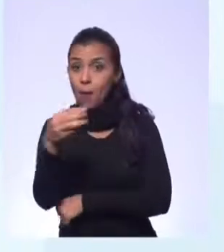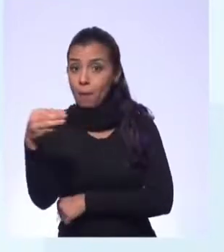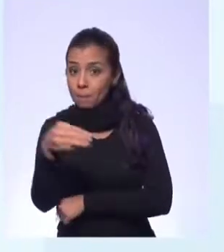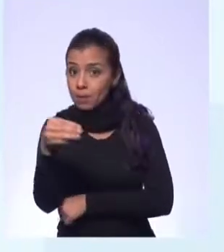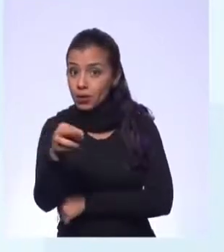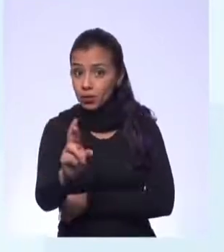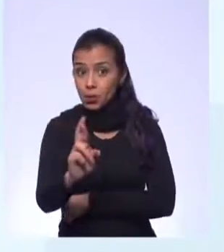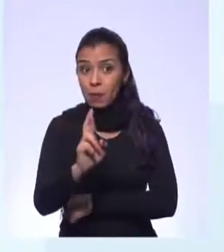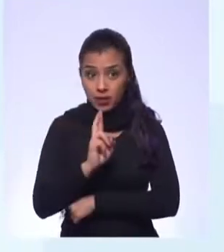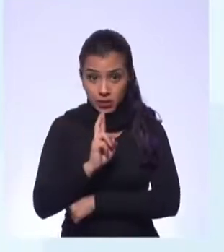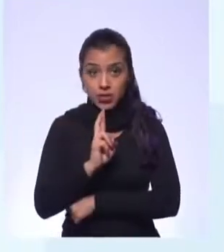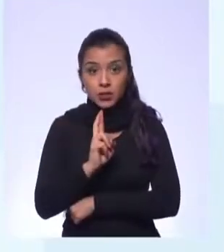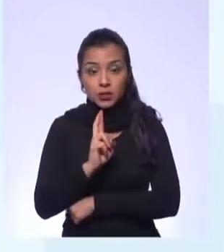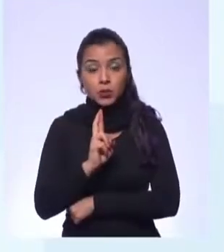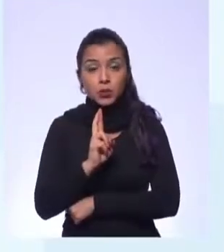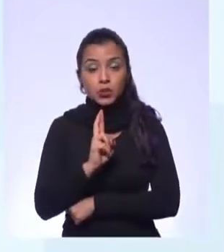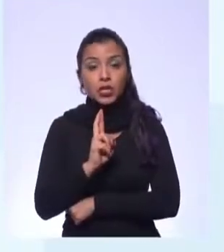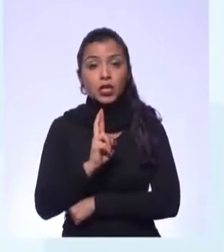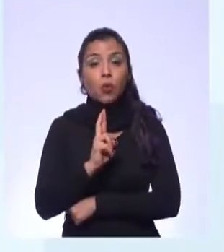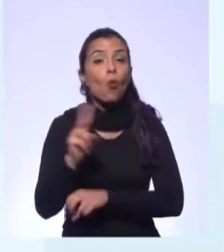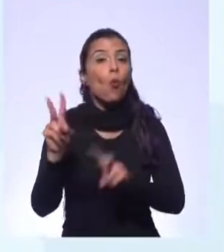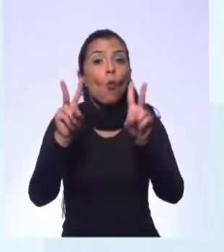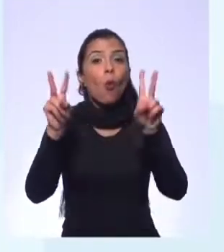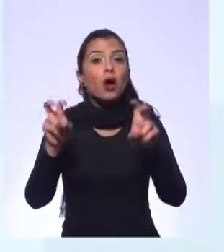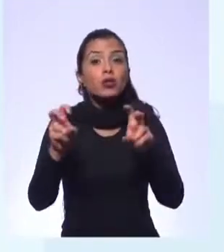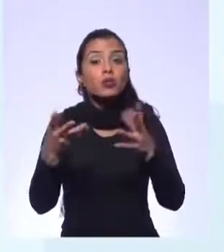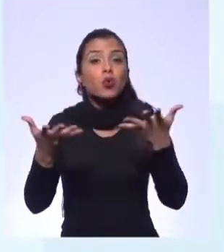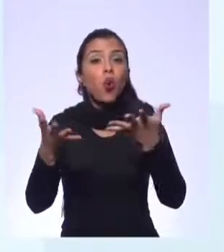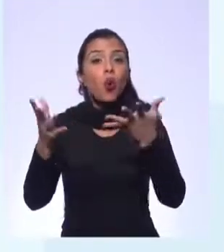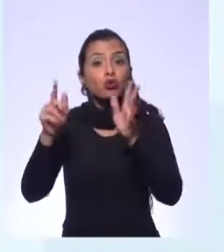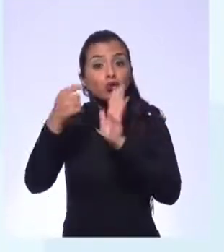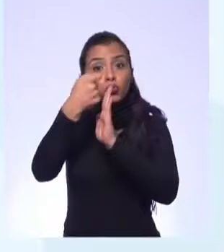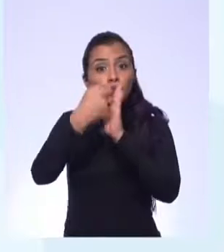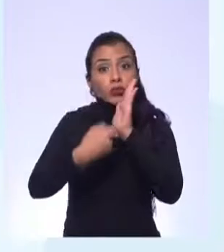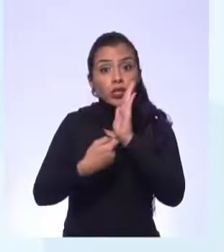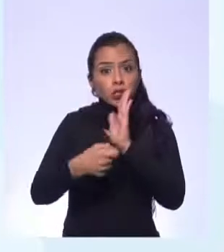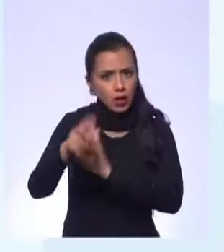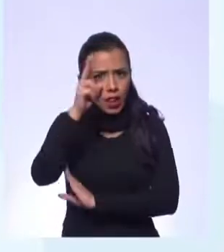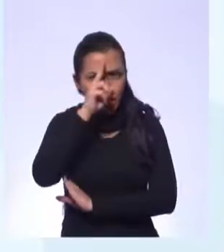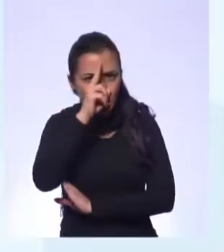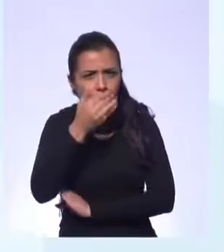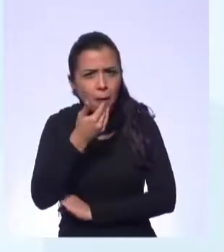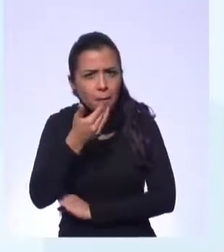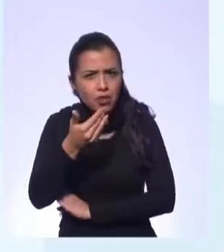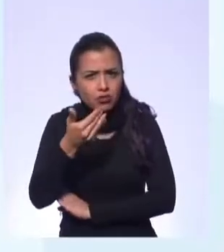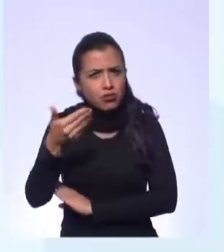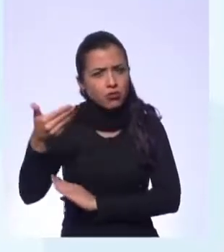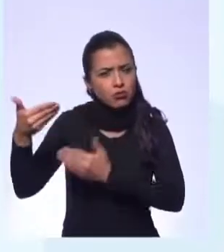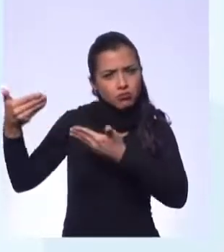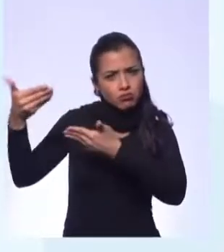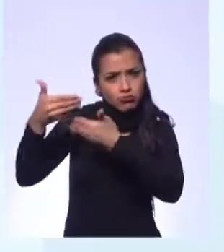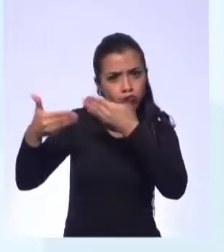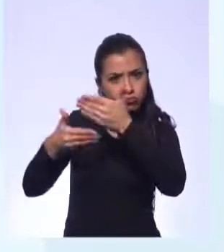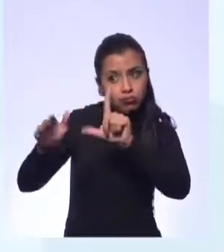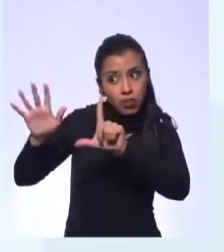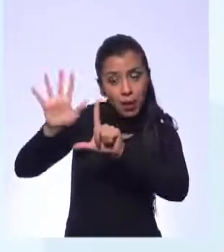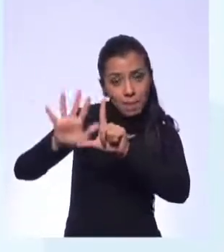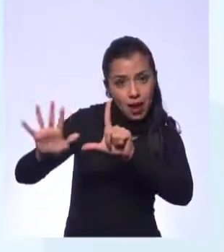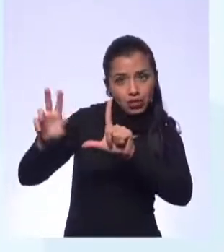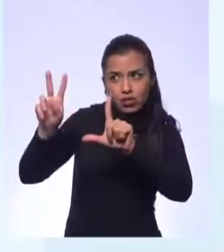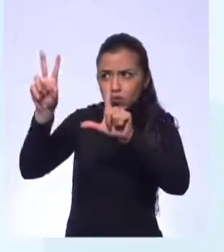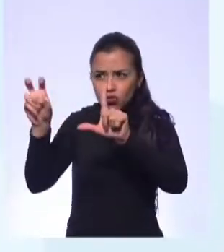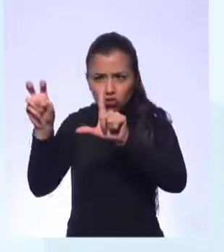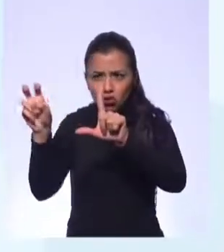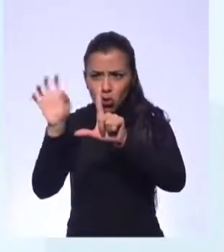você responder qual é o assunto do texto. Lembra que eu pedi para vocês olharem o título da aula, relacionar